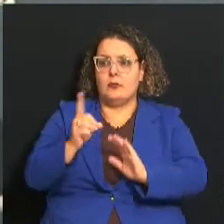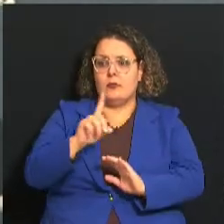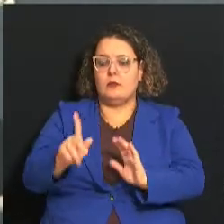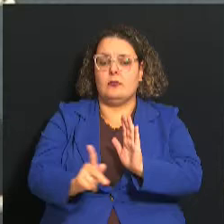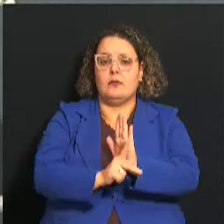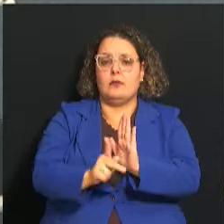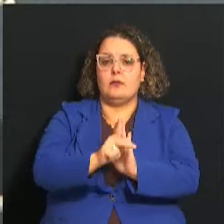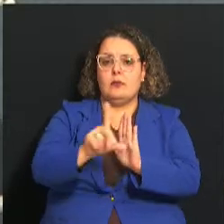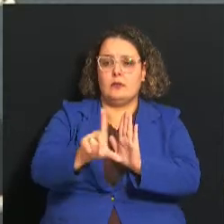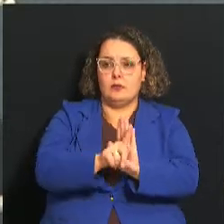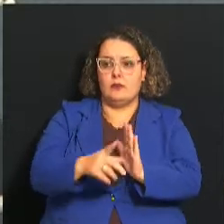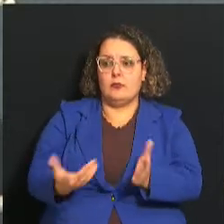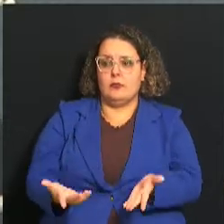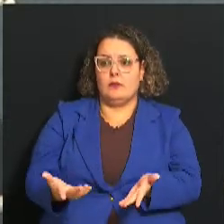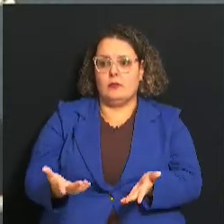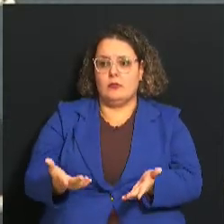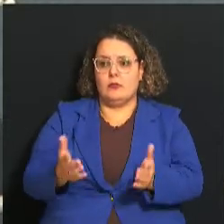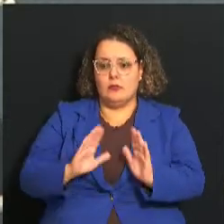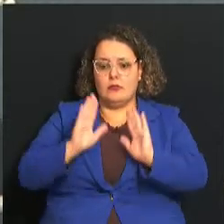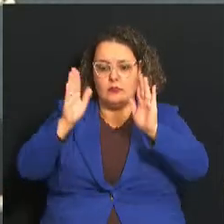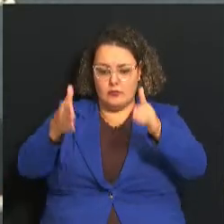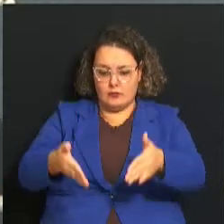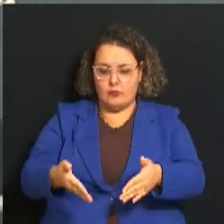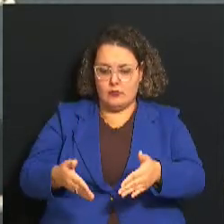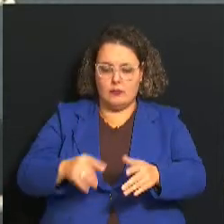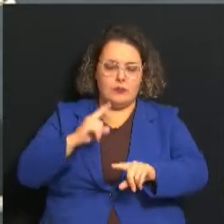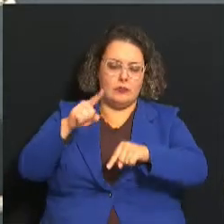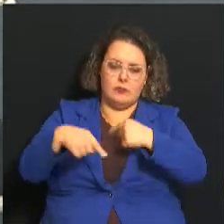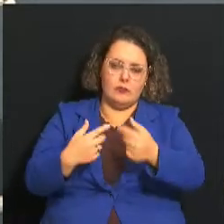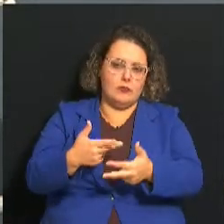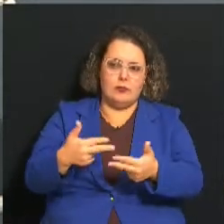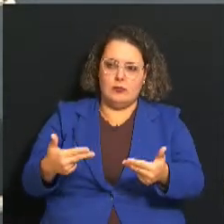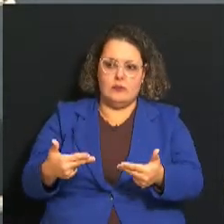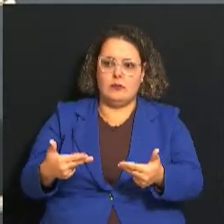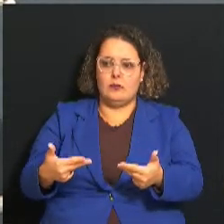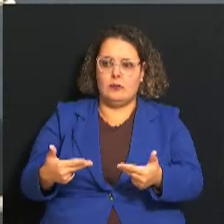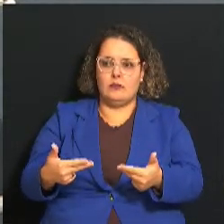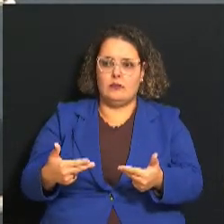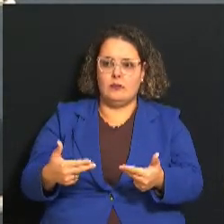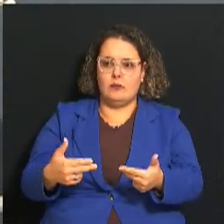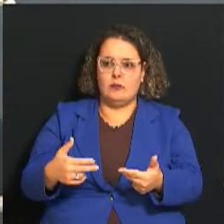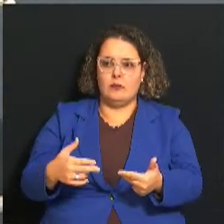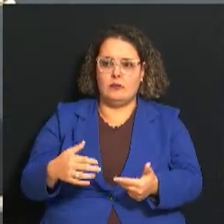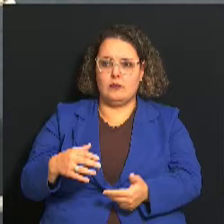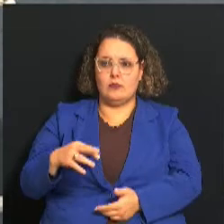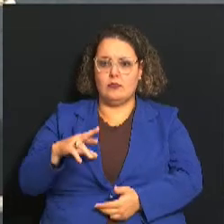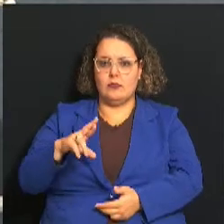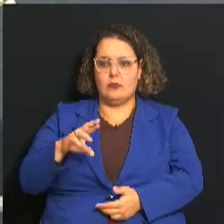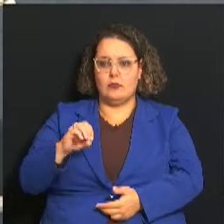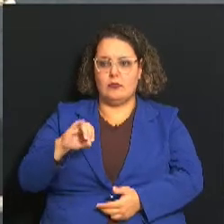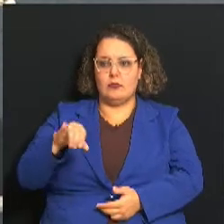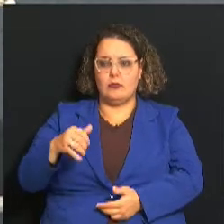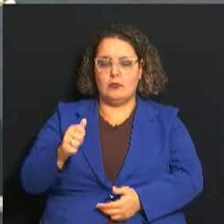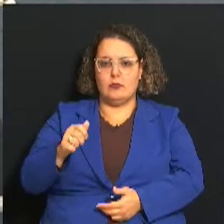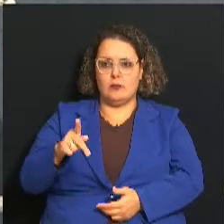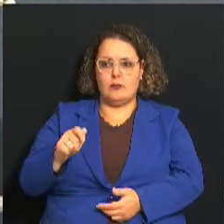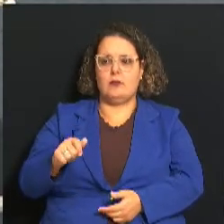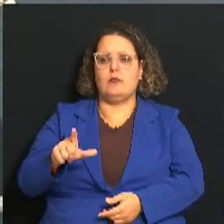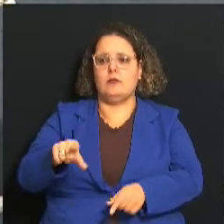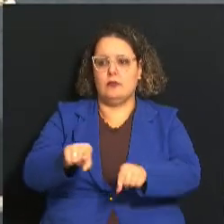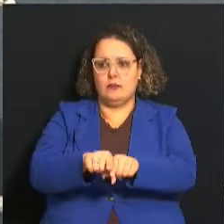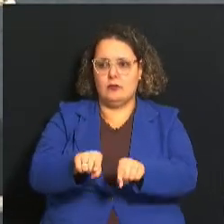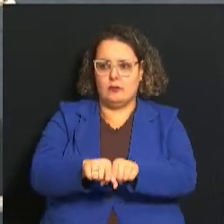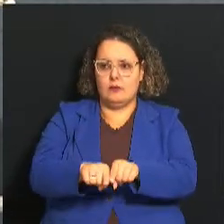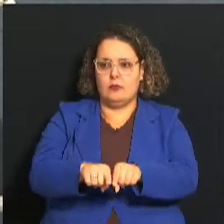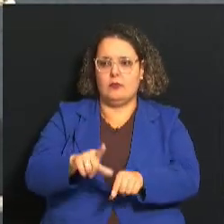Então, nesse sentido, e como outros casos, a gente no CONJAPA também tem, eu sou favorável que a gente